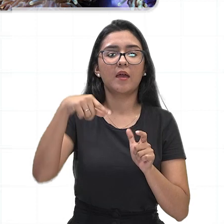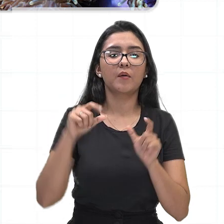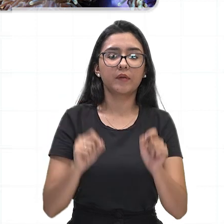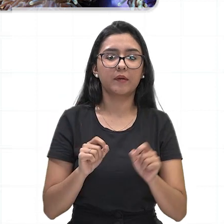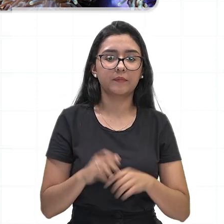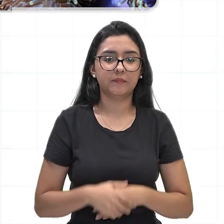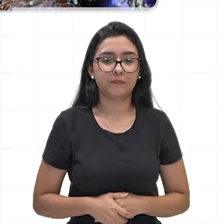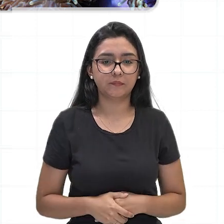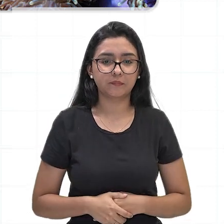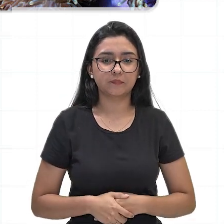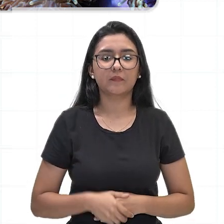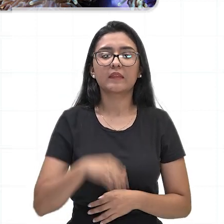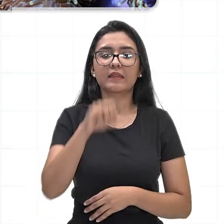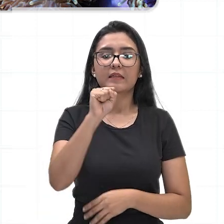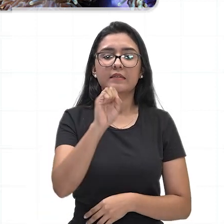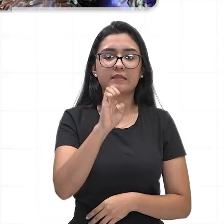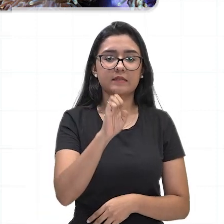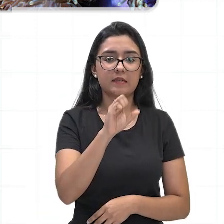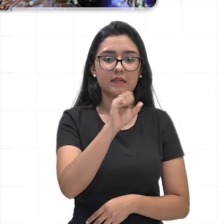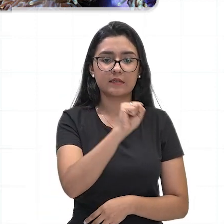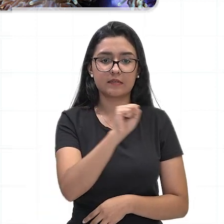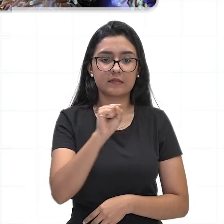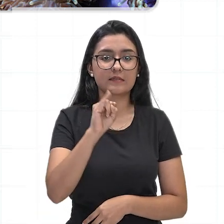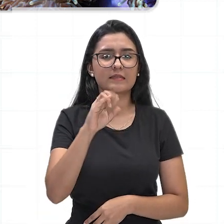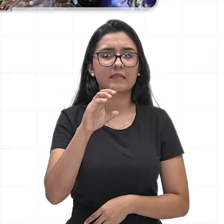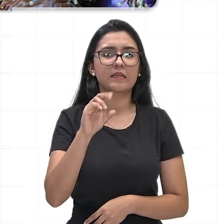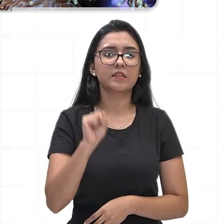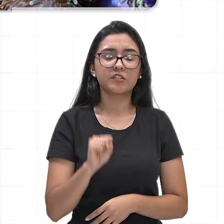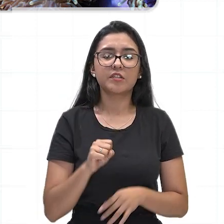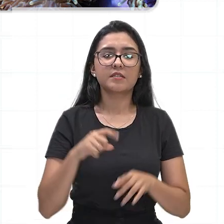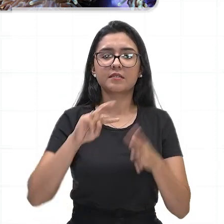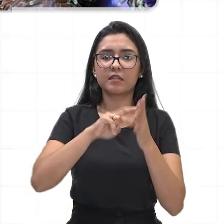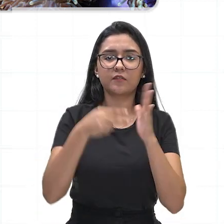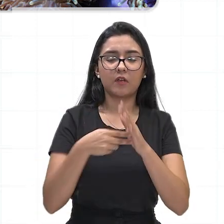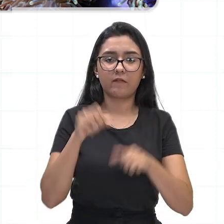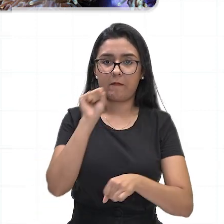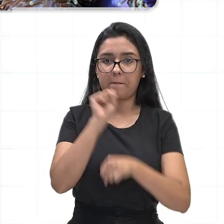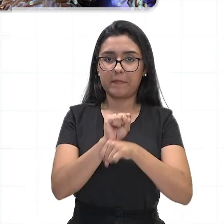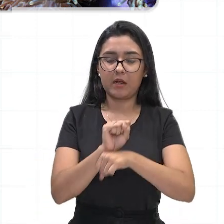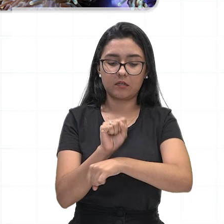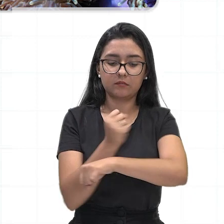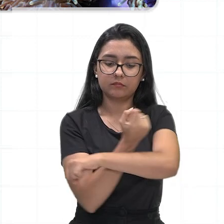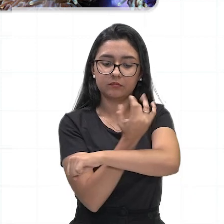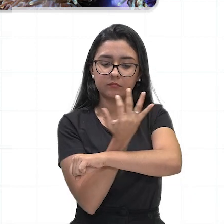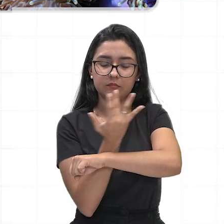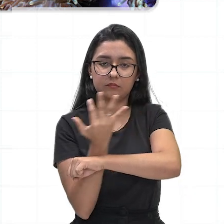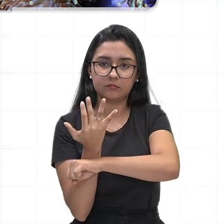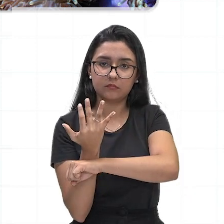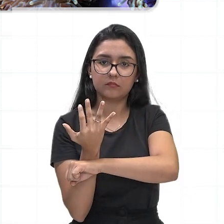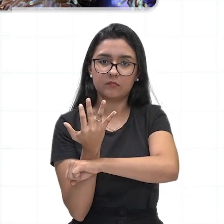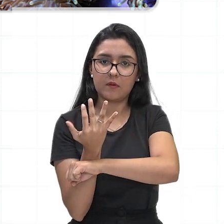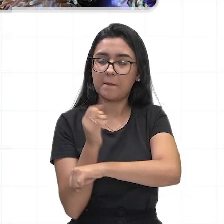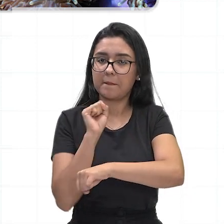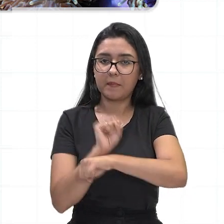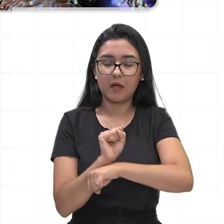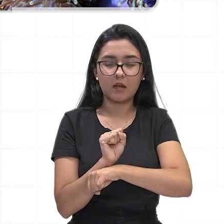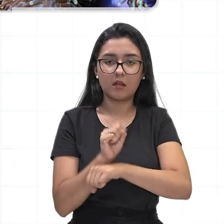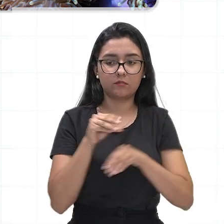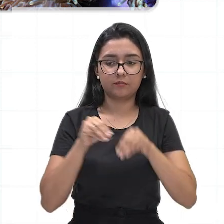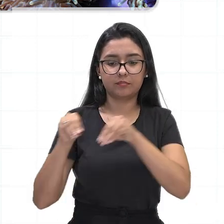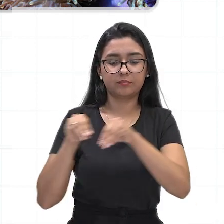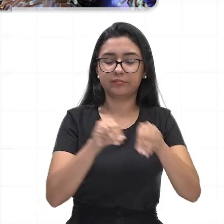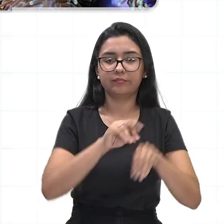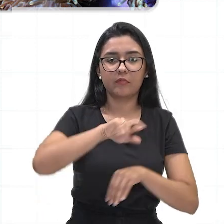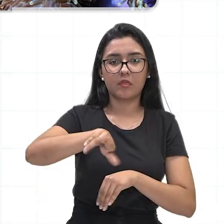sésseis. Sésseis quer dizer que eles não se movem, ficam ali paradinhos, enquanto as medusas são livres e natantes.